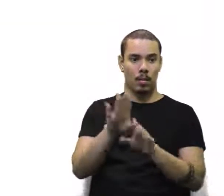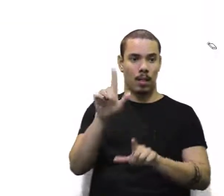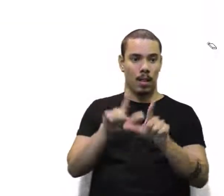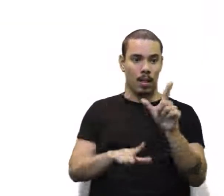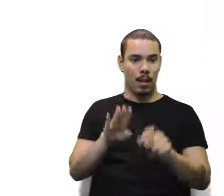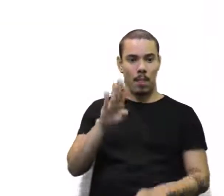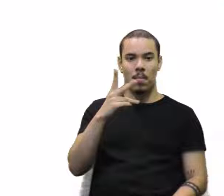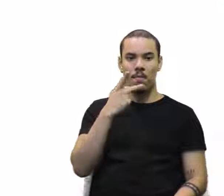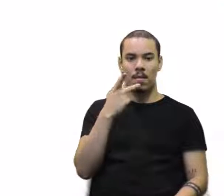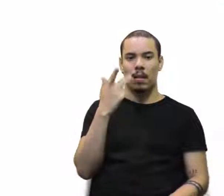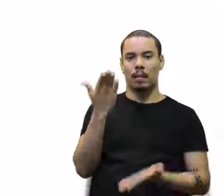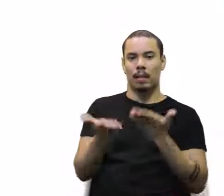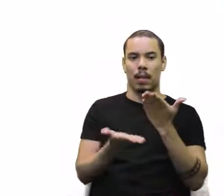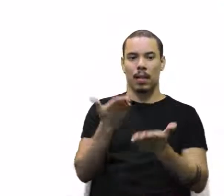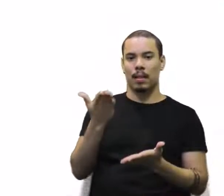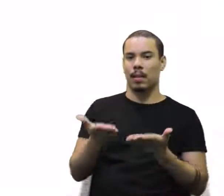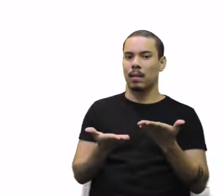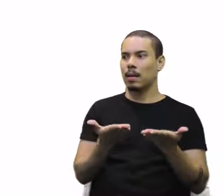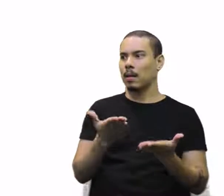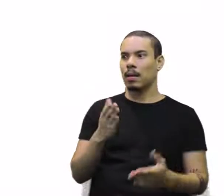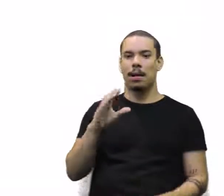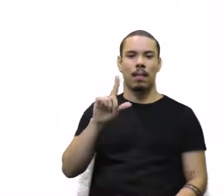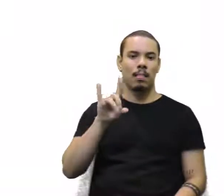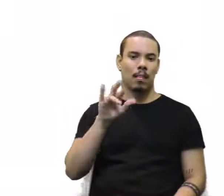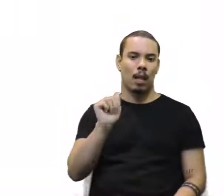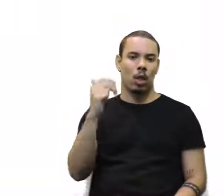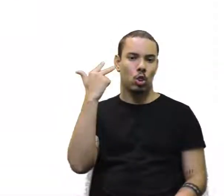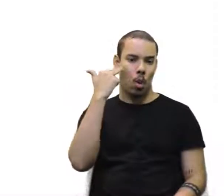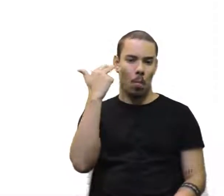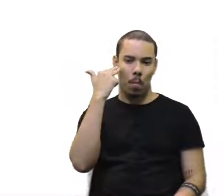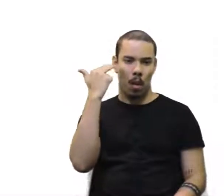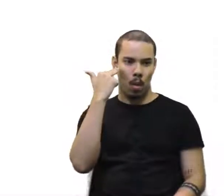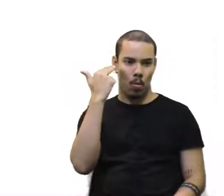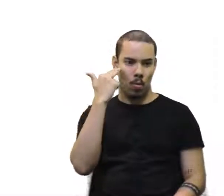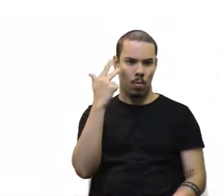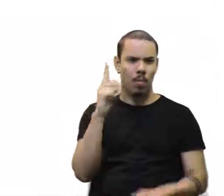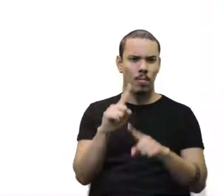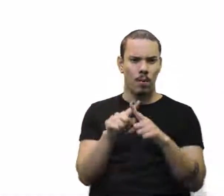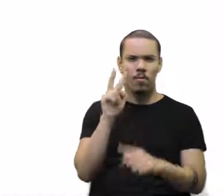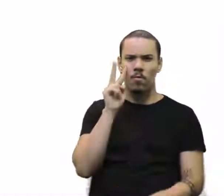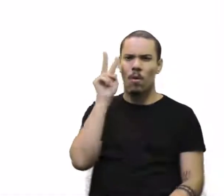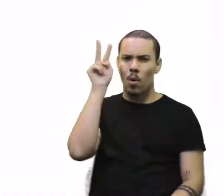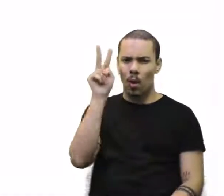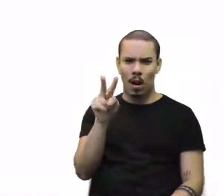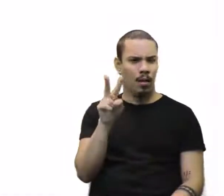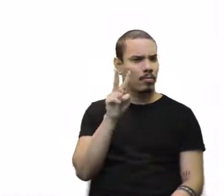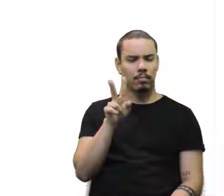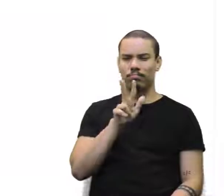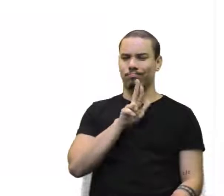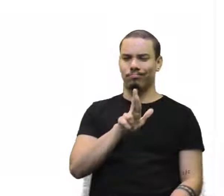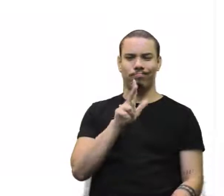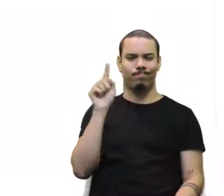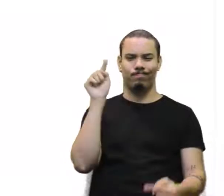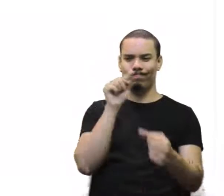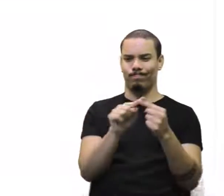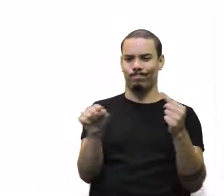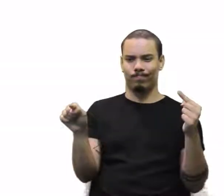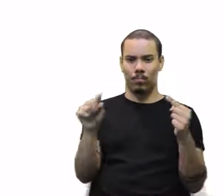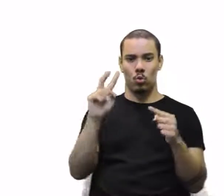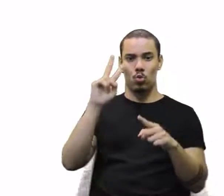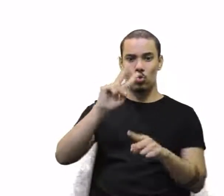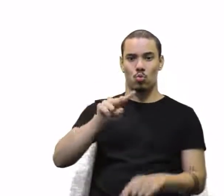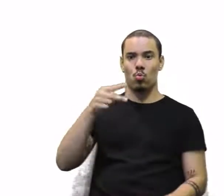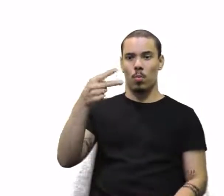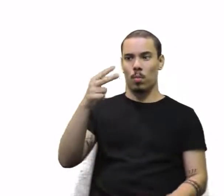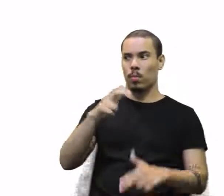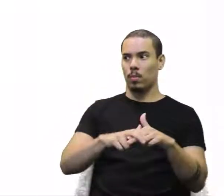B que trata-se de uma cadeia normal saturada. Aí você vai olhar lá e ver que tem ligação dupla, por isso